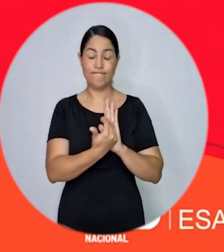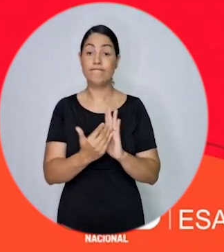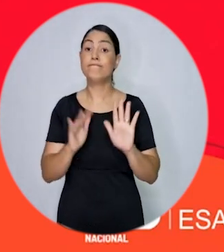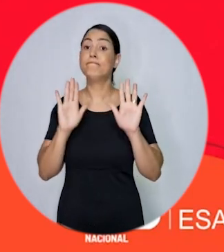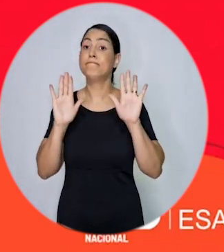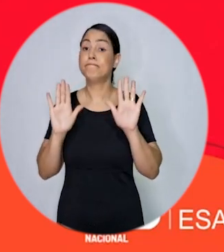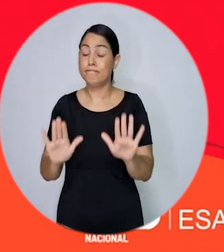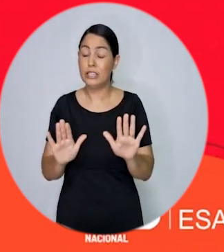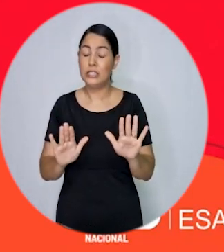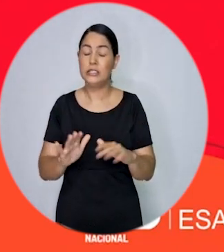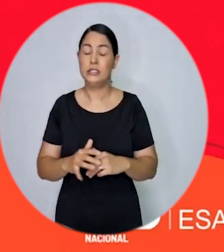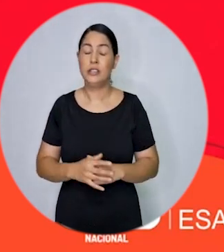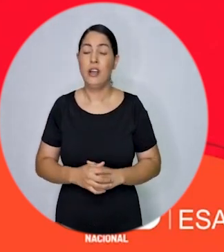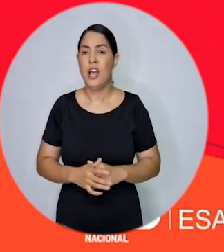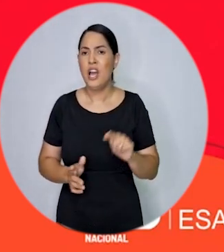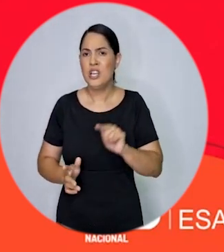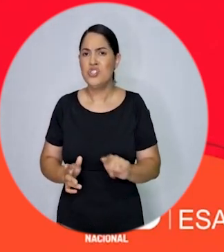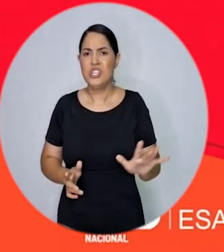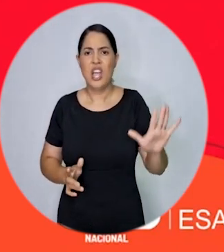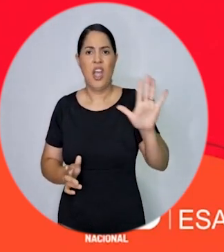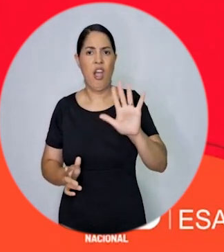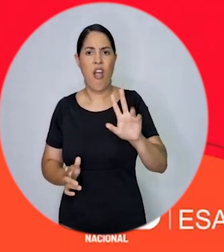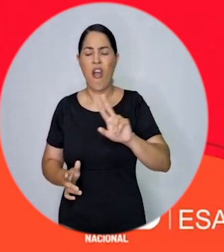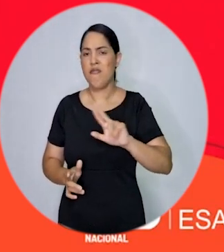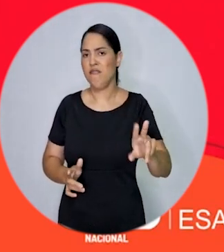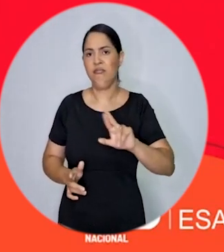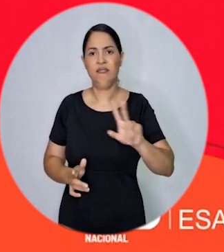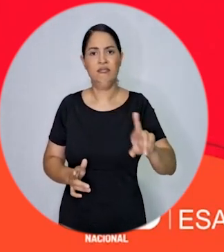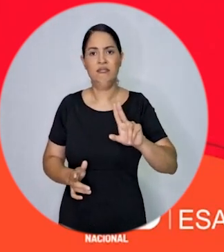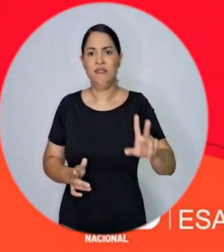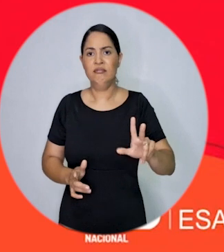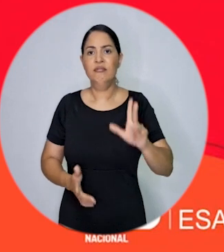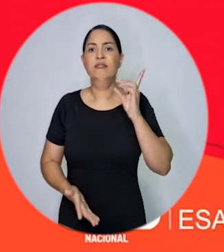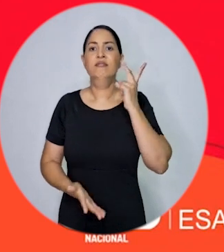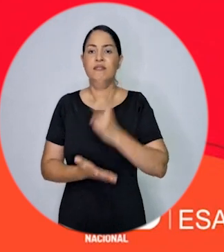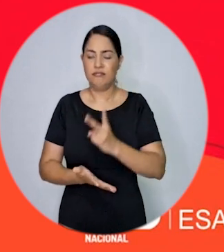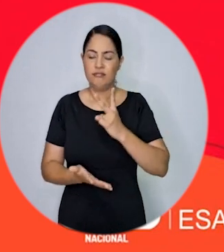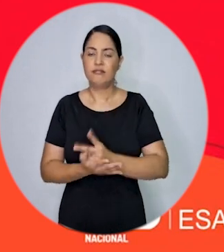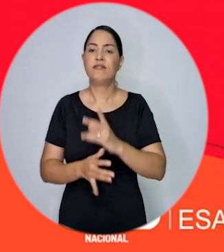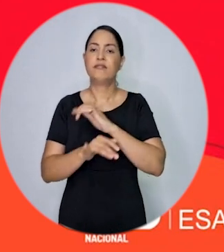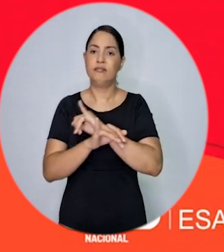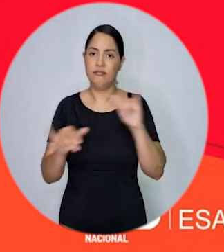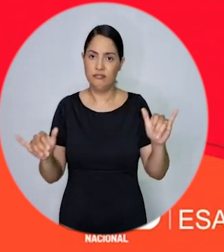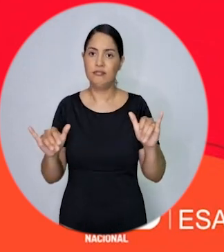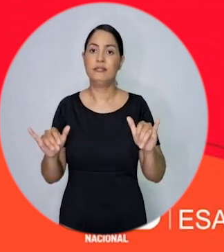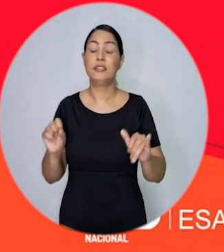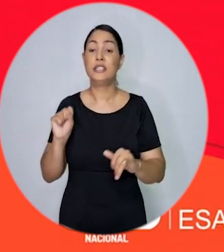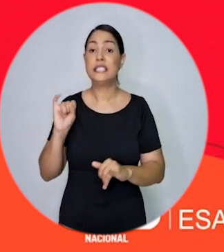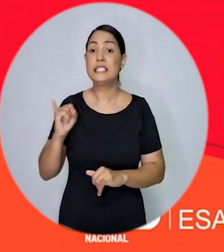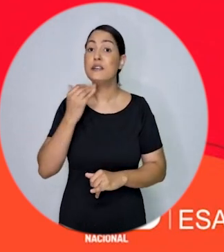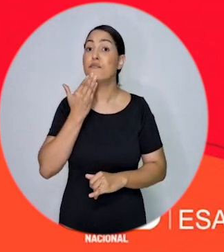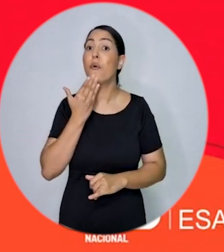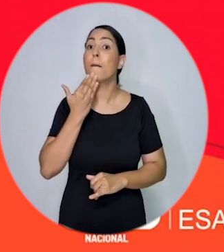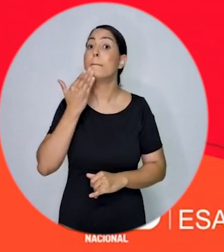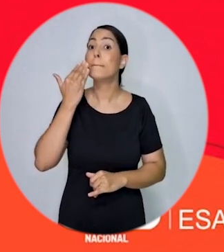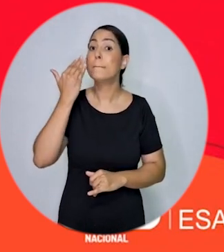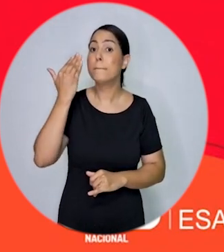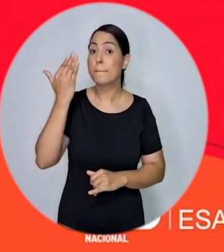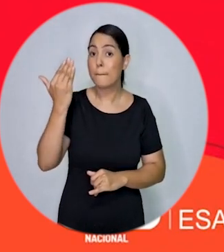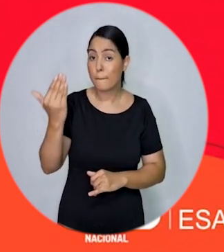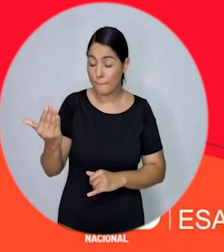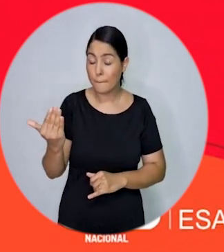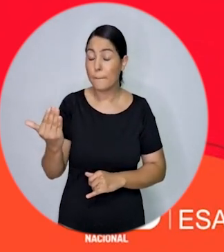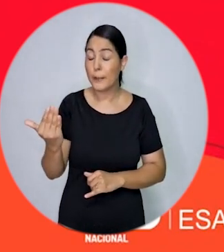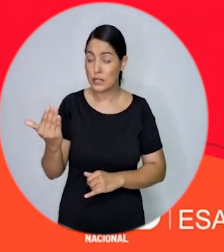inconstitucional. Agora, não dá para generalizar que toda vez que for